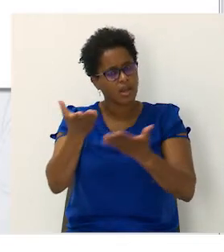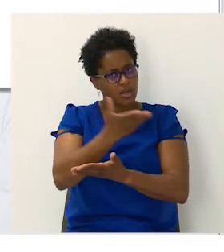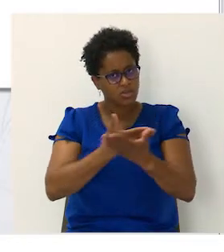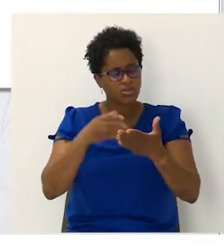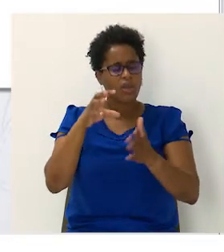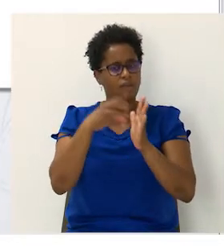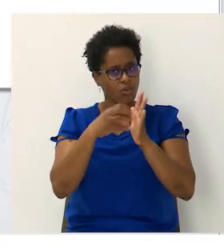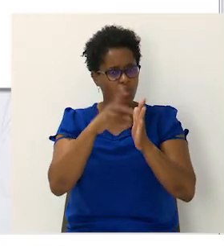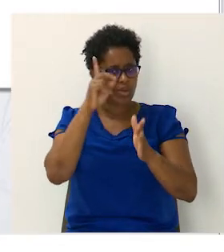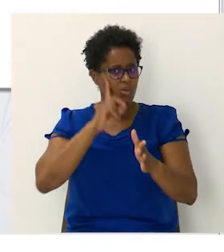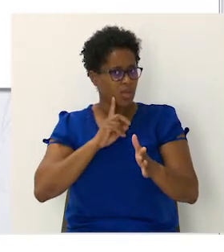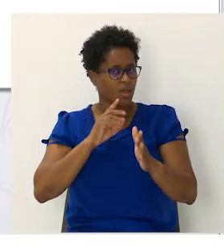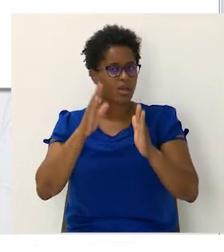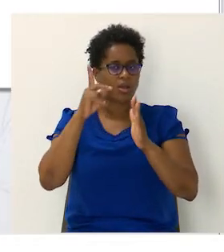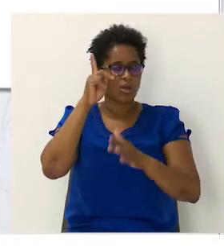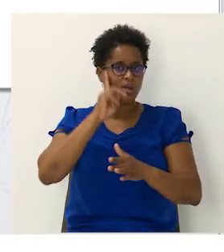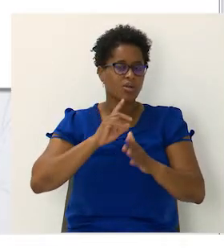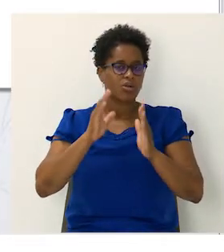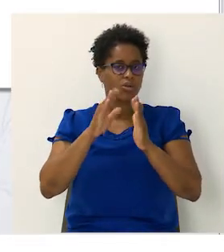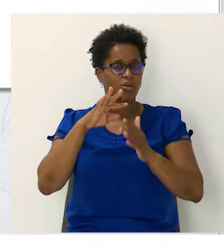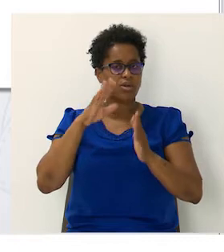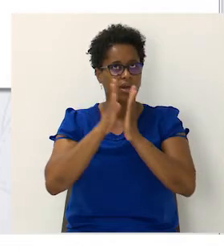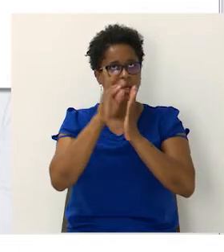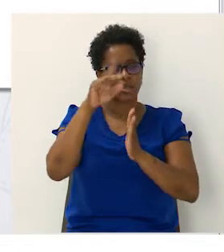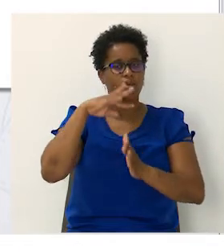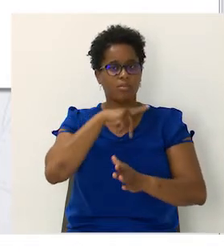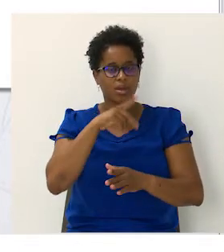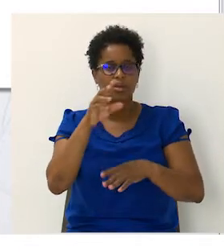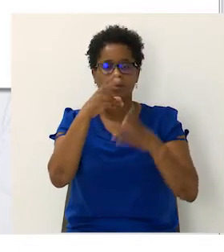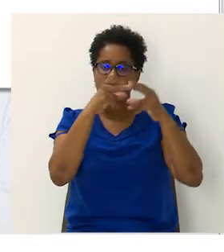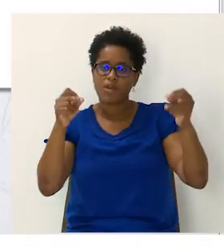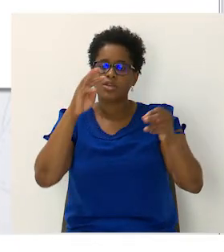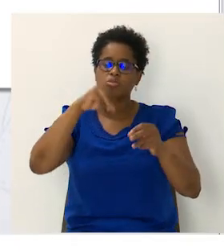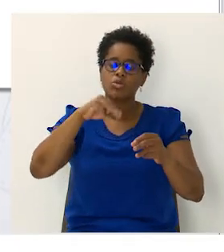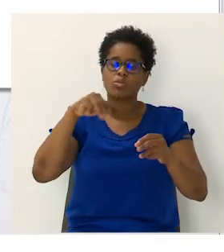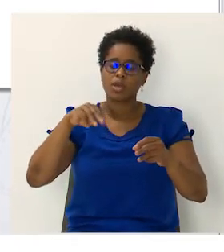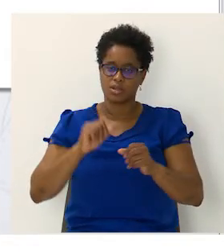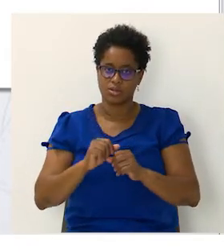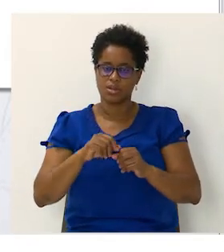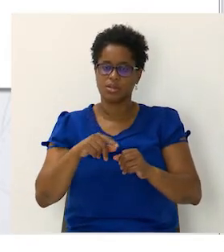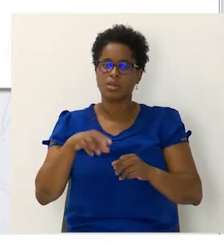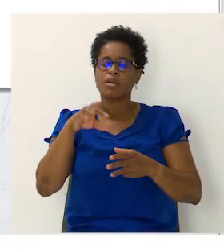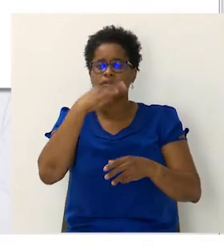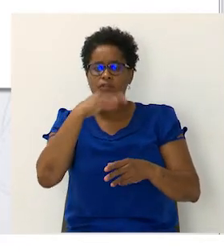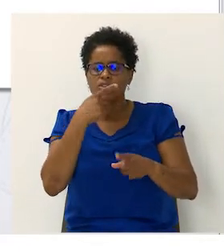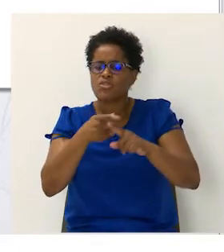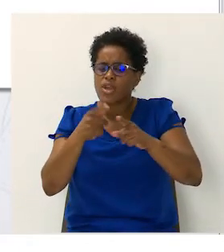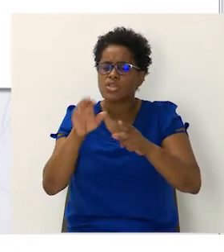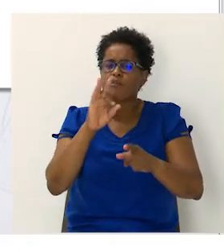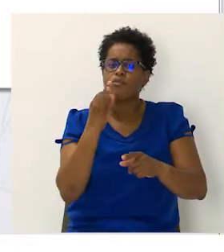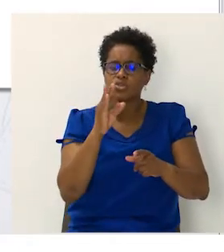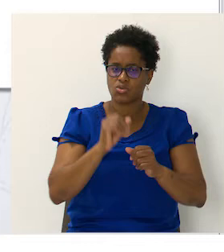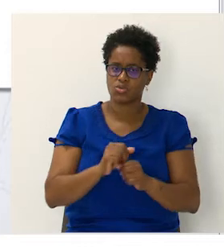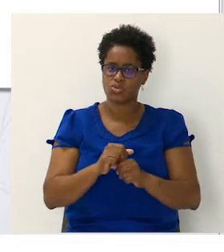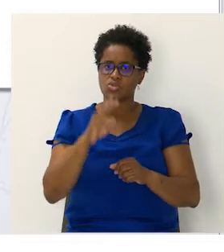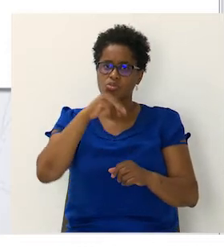a deusa mãe. Define monumentos megalíticos. Refere as diversas funções